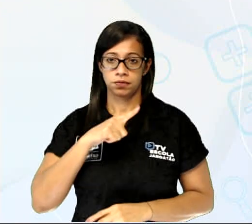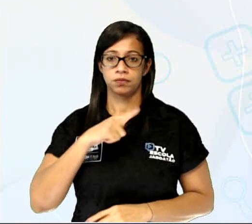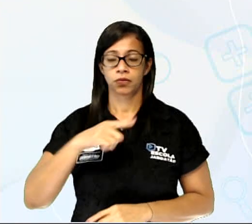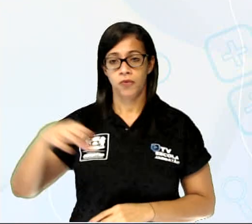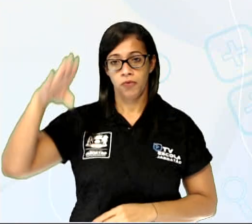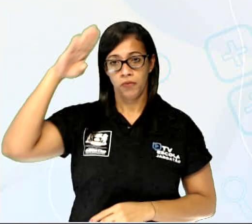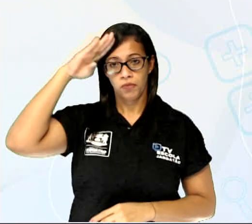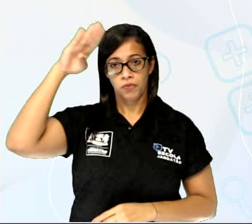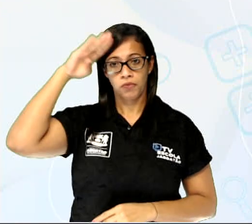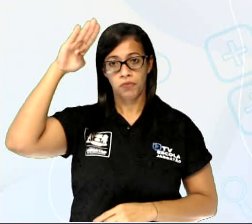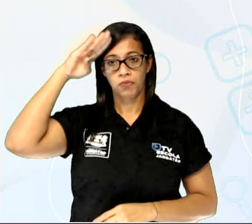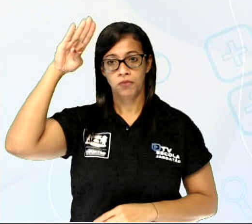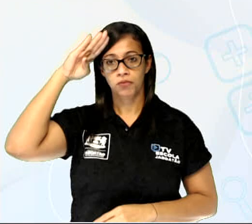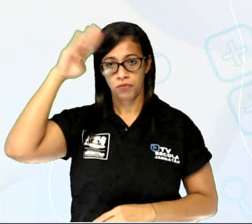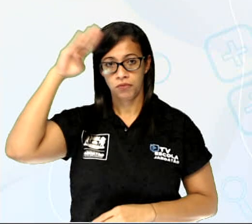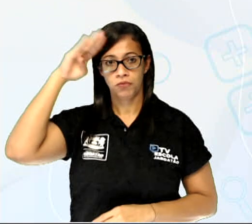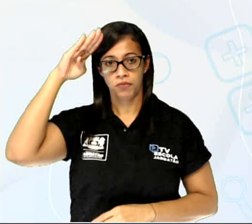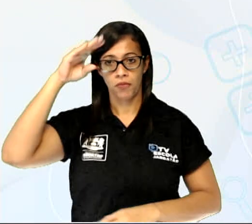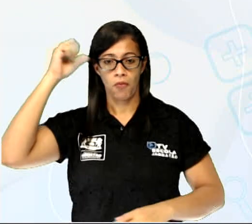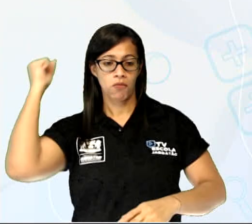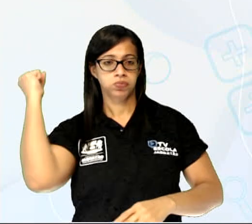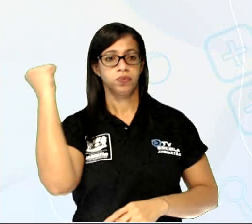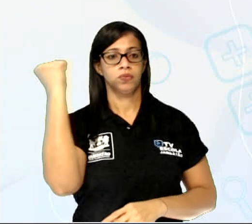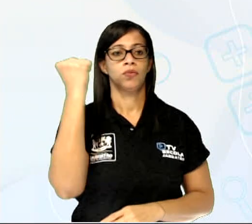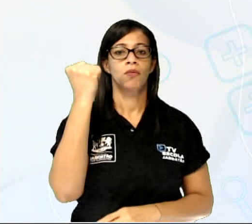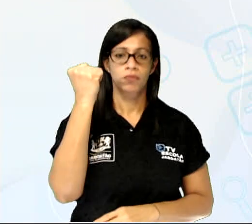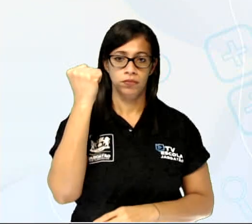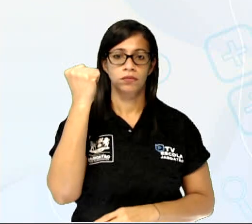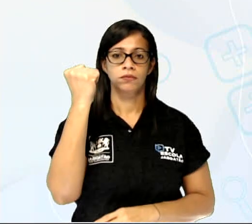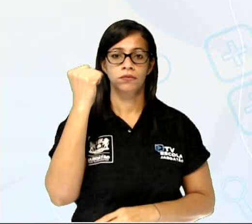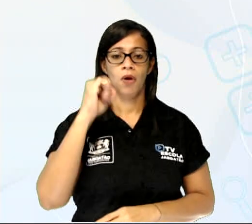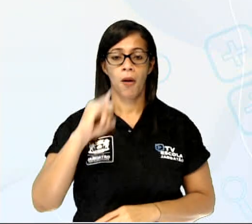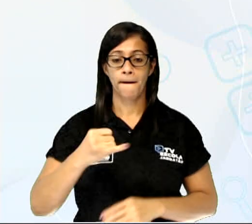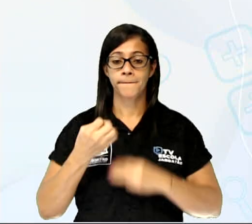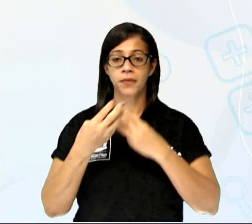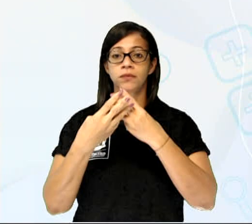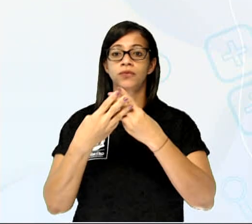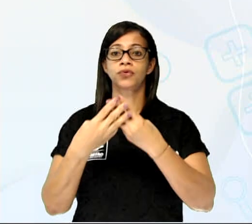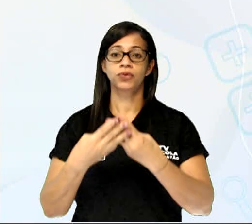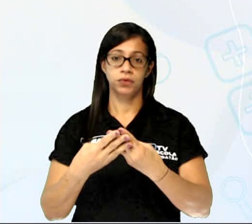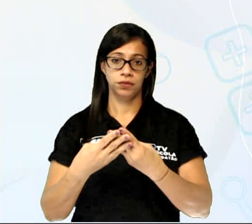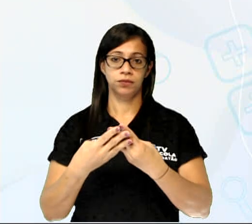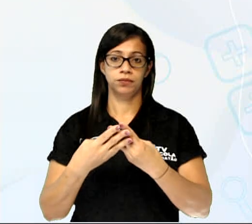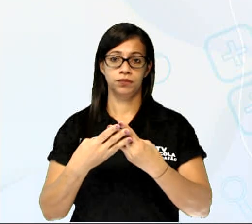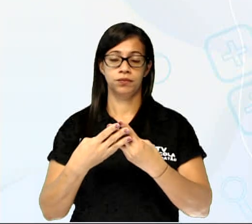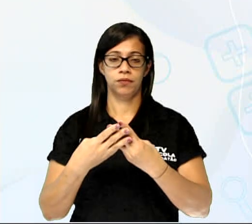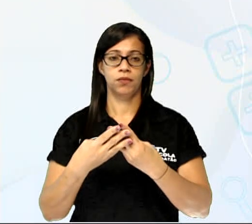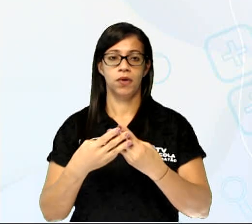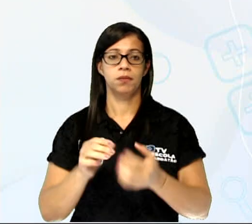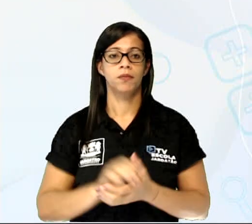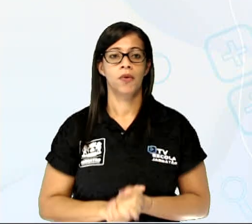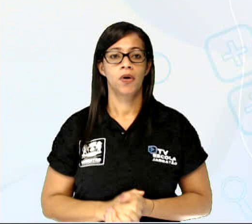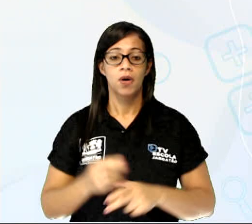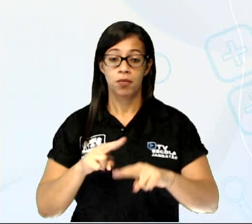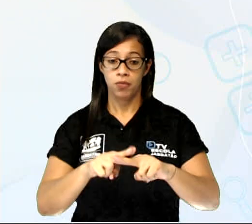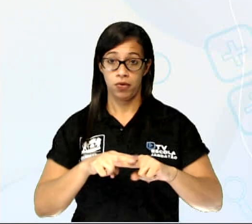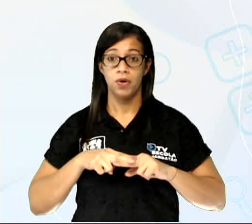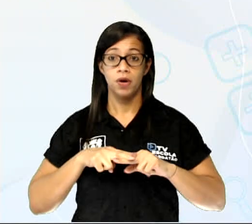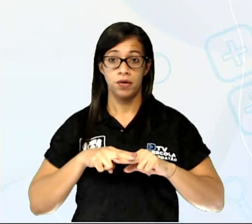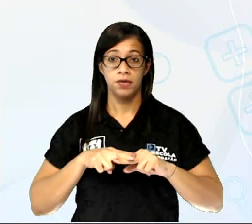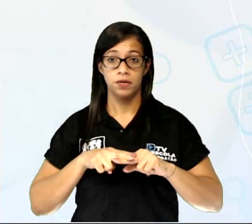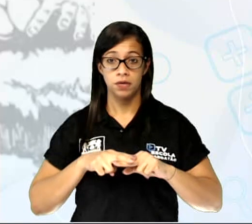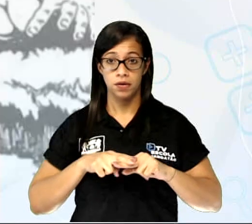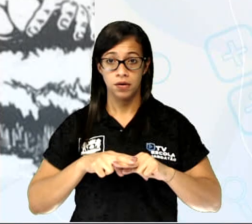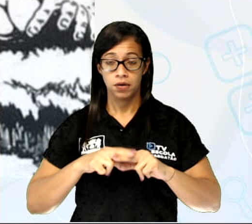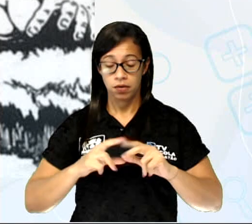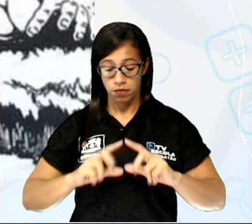um judeu. A gente identifica essa mão judia através ali da estrela de Davi. E aí observem a